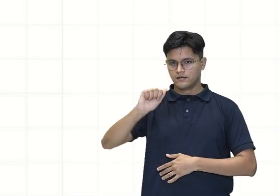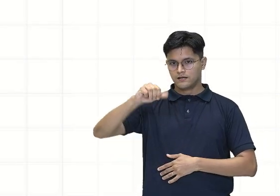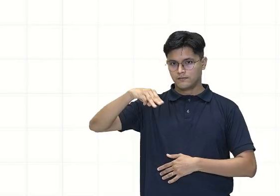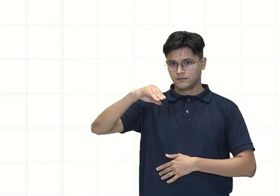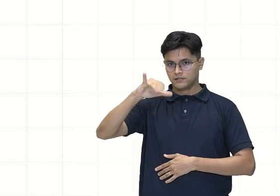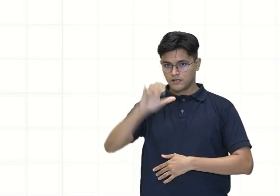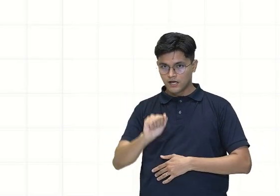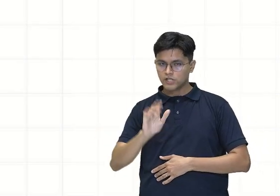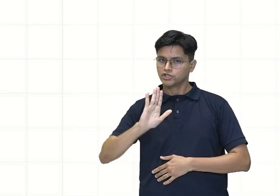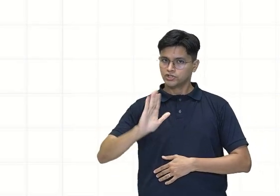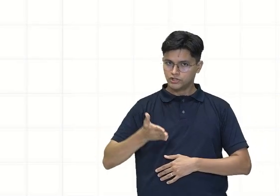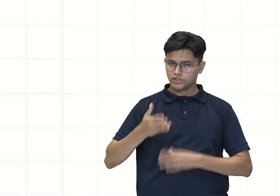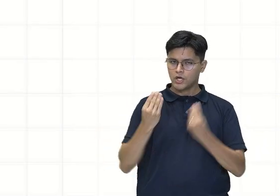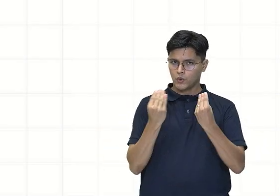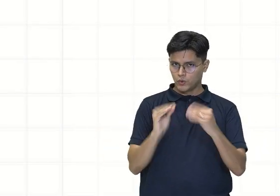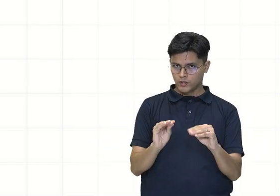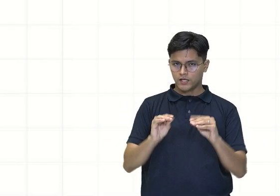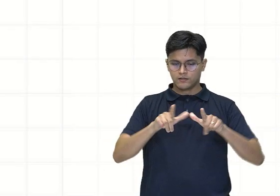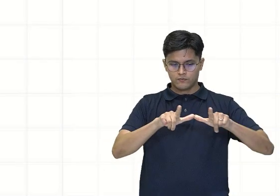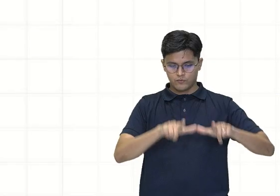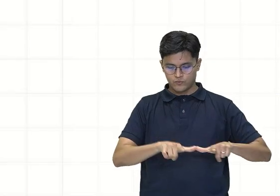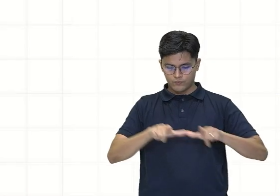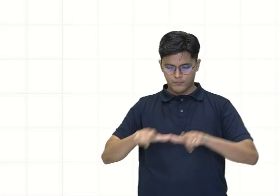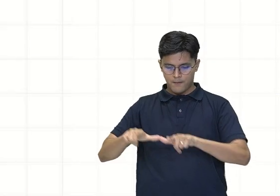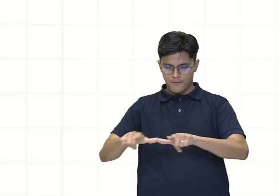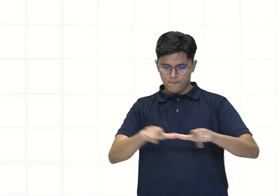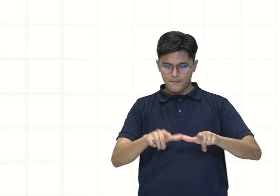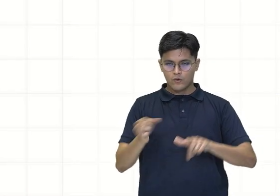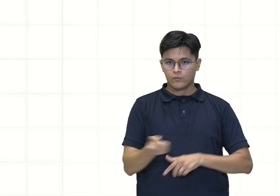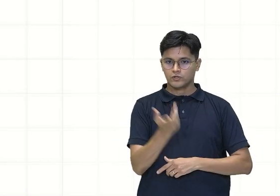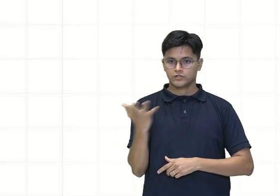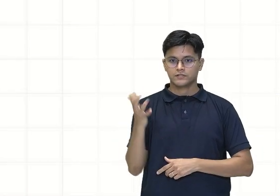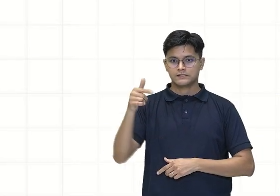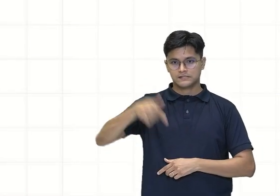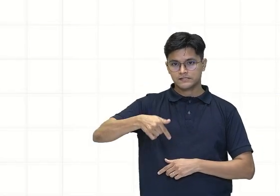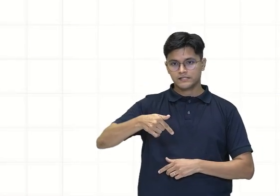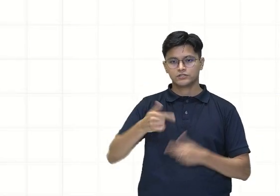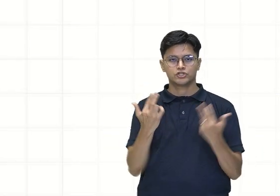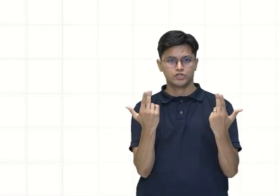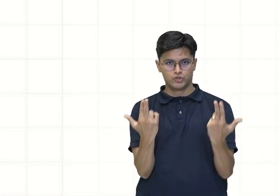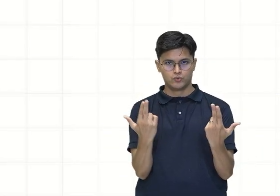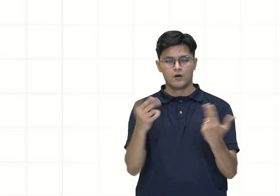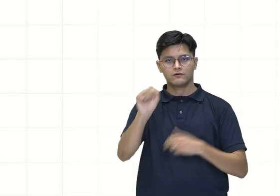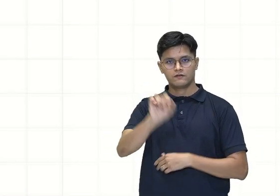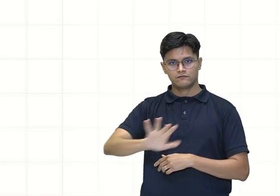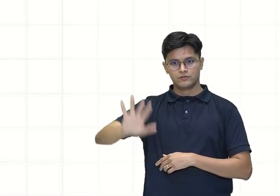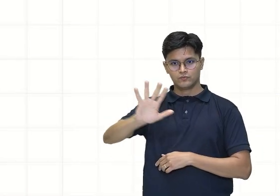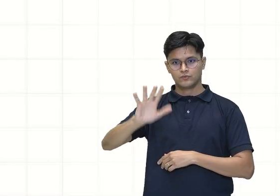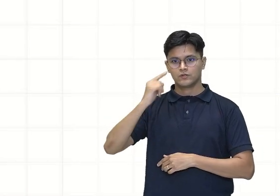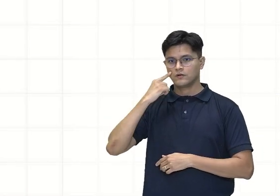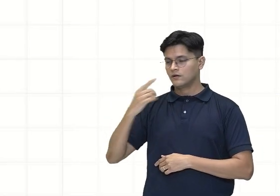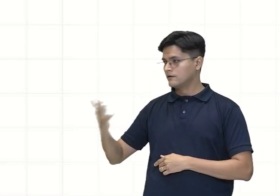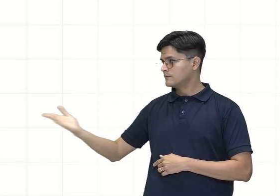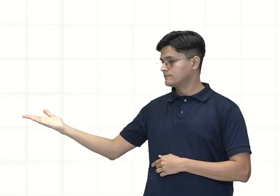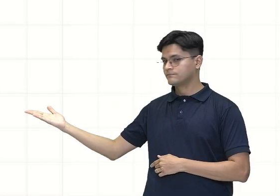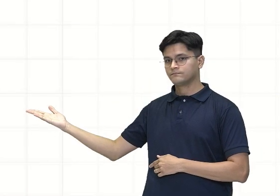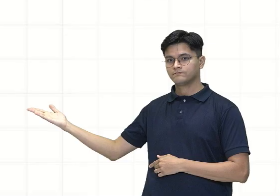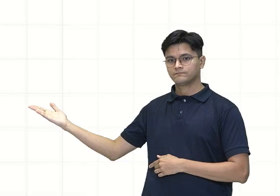colocadas 7 cerâmicas, como mostra a figura. Então, temos aí a nossa figura já